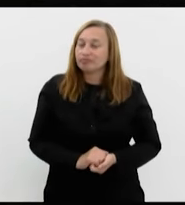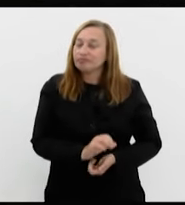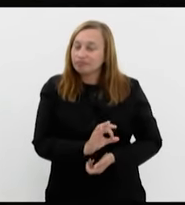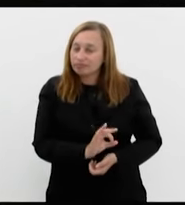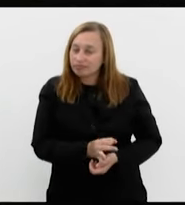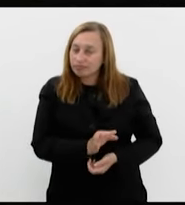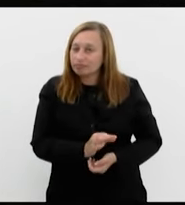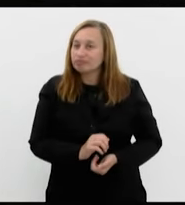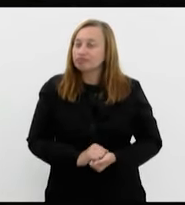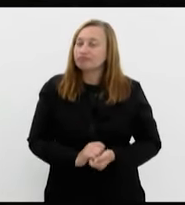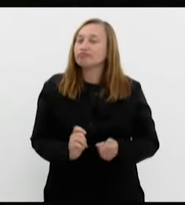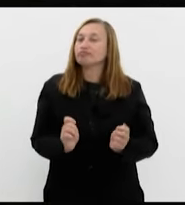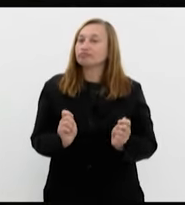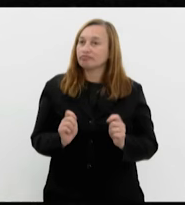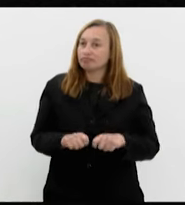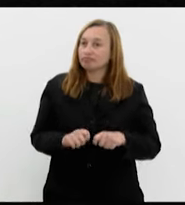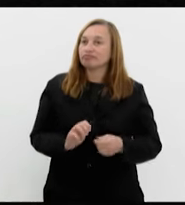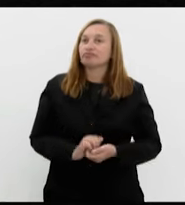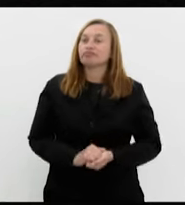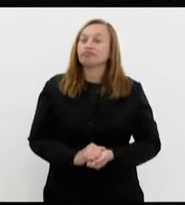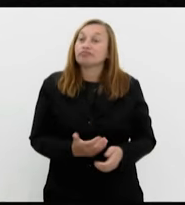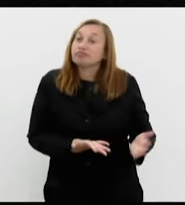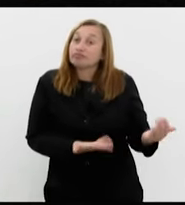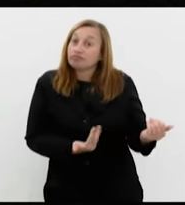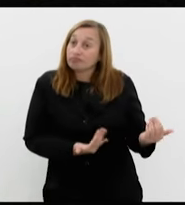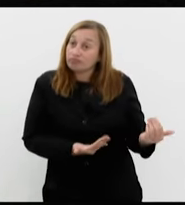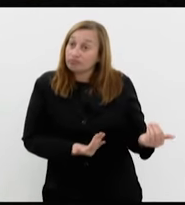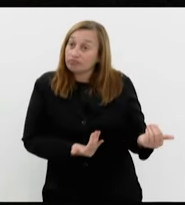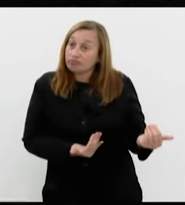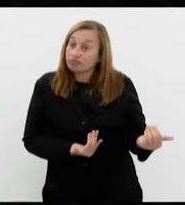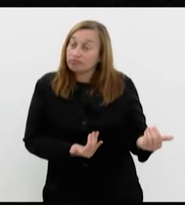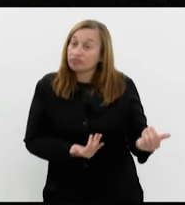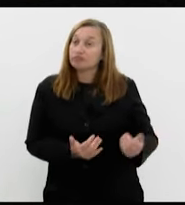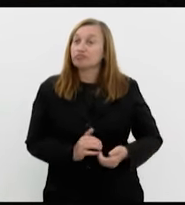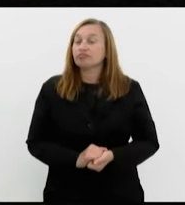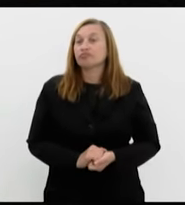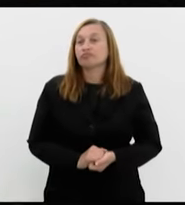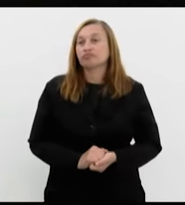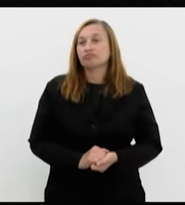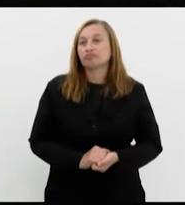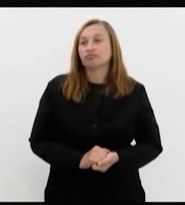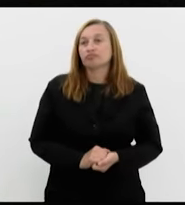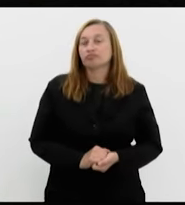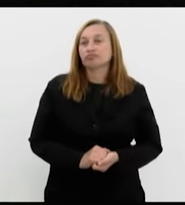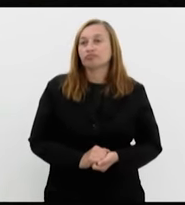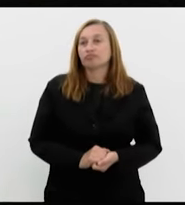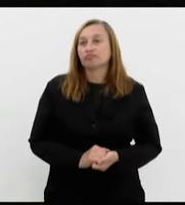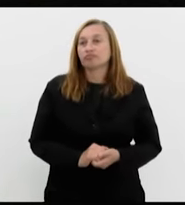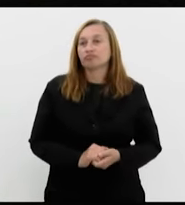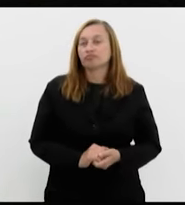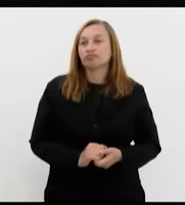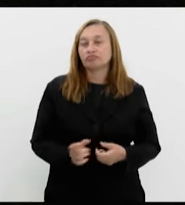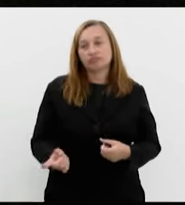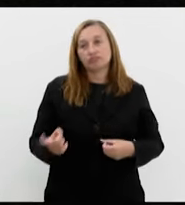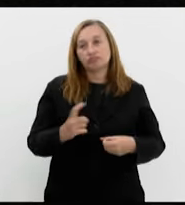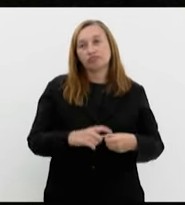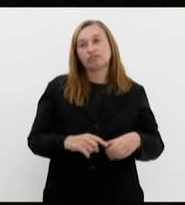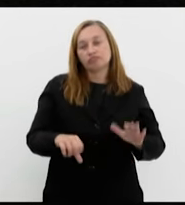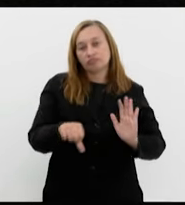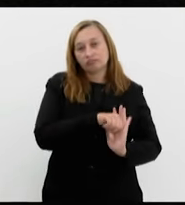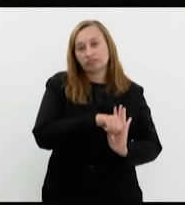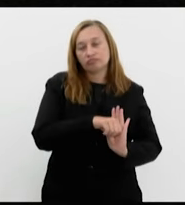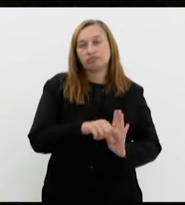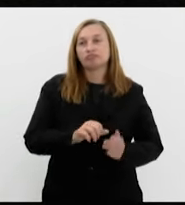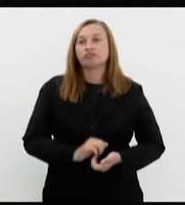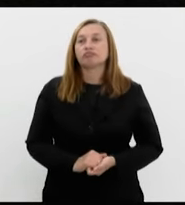concretamente da possibilidade desse jovem de reincidir nos crimes que, porventura, tiveram